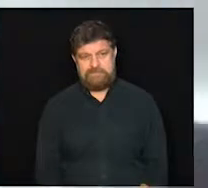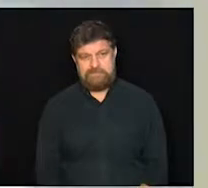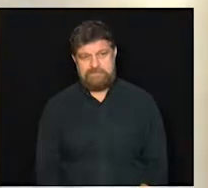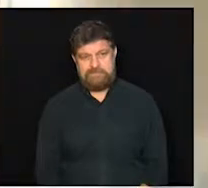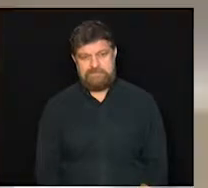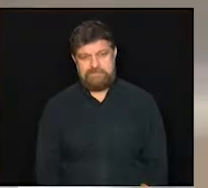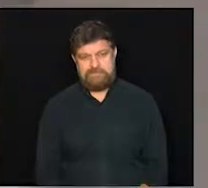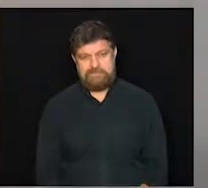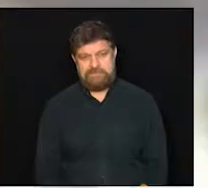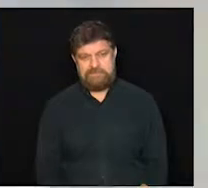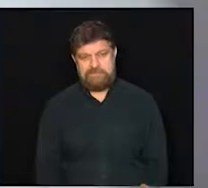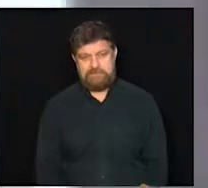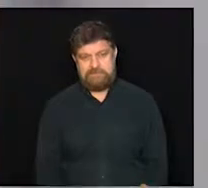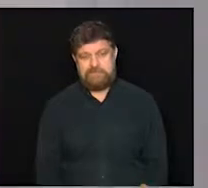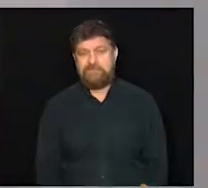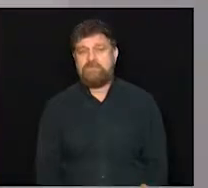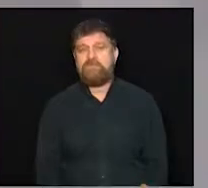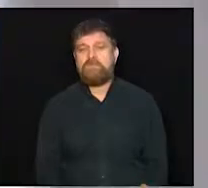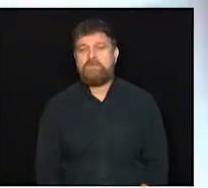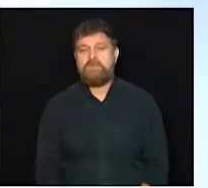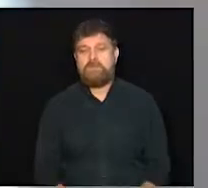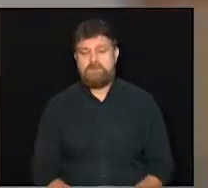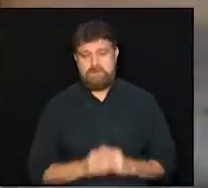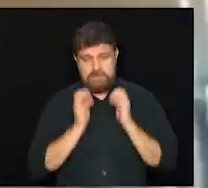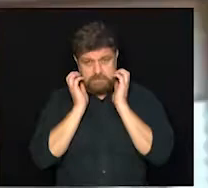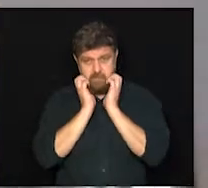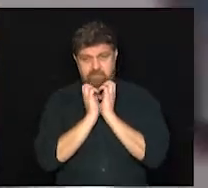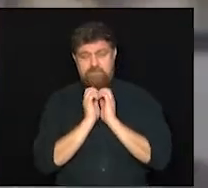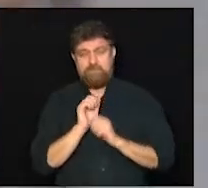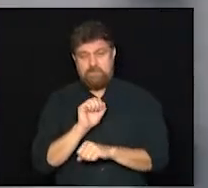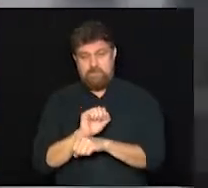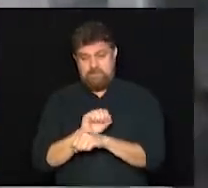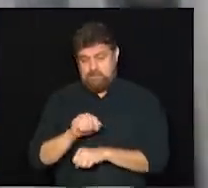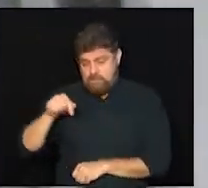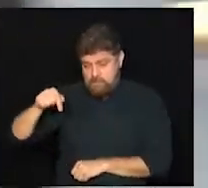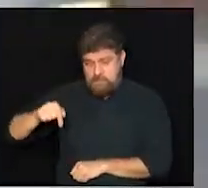O pessoal está vendo se abre aqui, professora, só um minutinho.